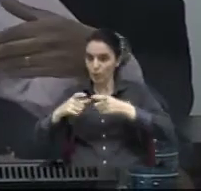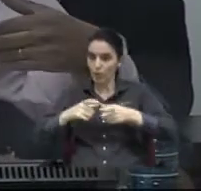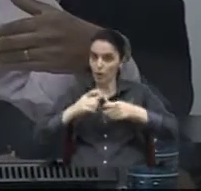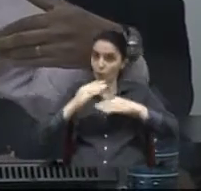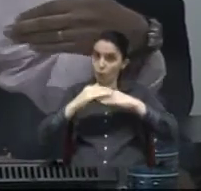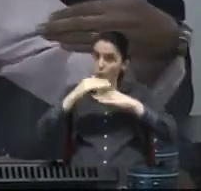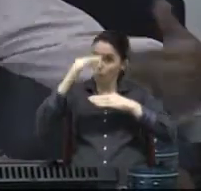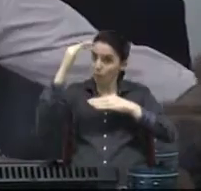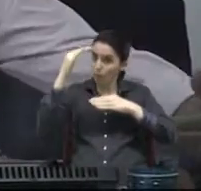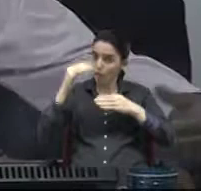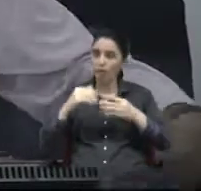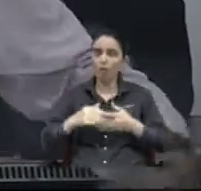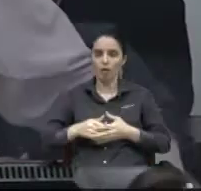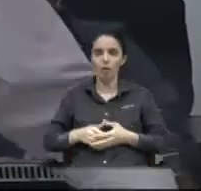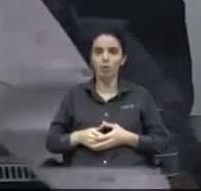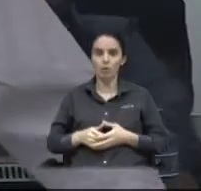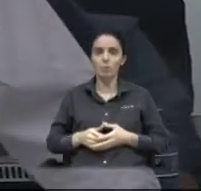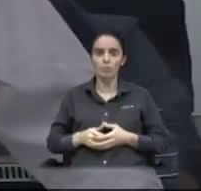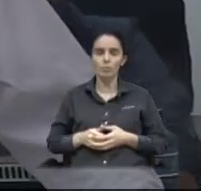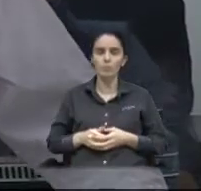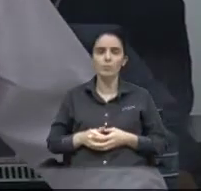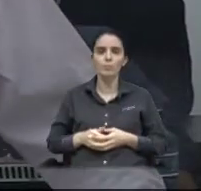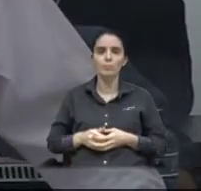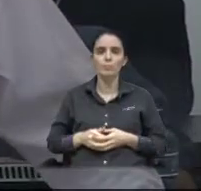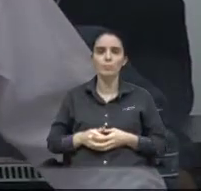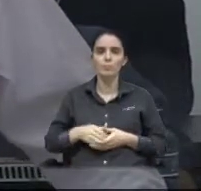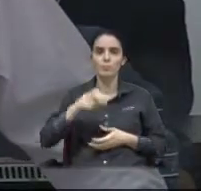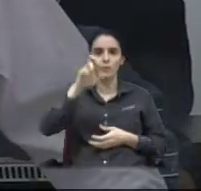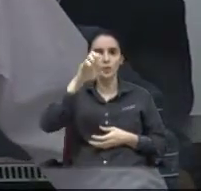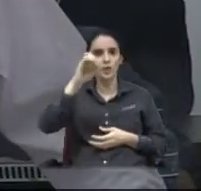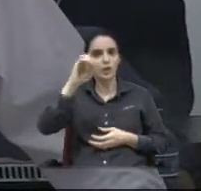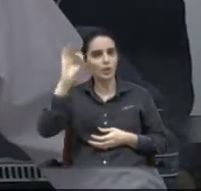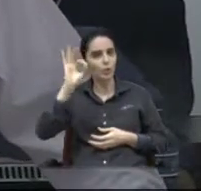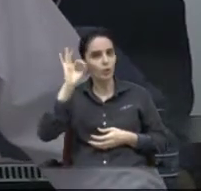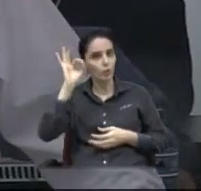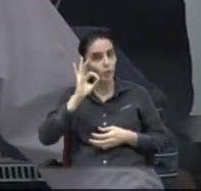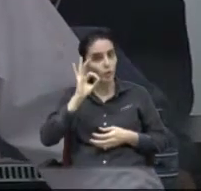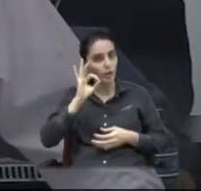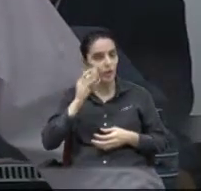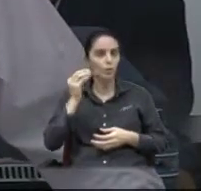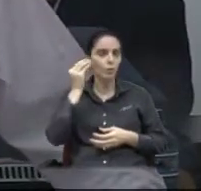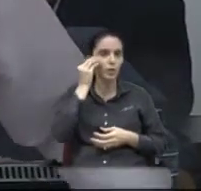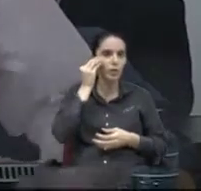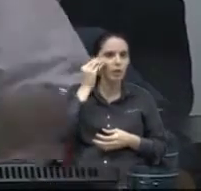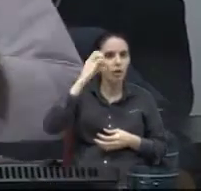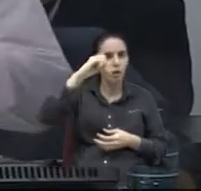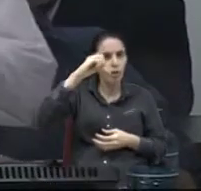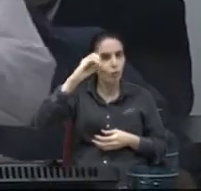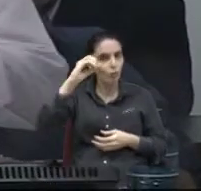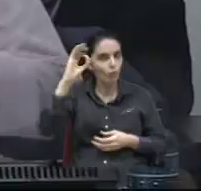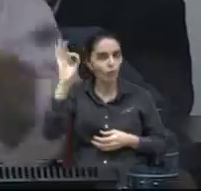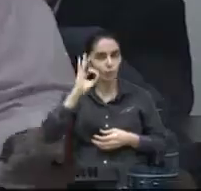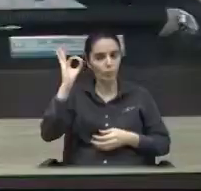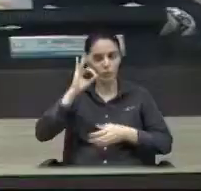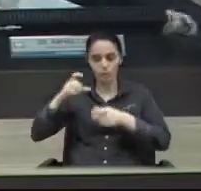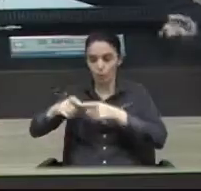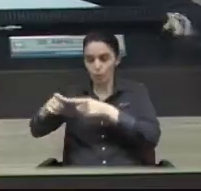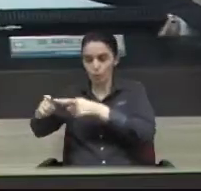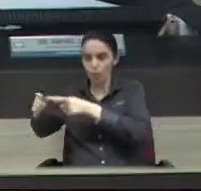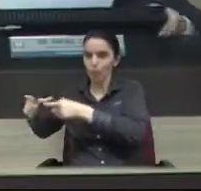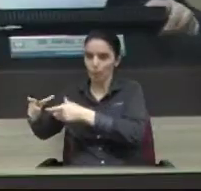e até o final do mandato mas nem sempre consegue atingir pelo menos 90% da população muito obrigado